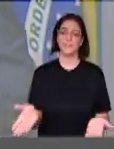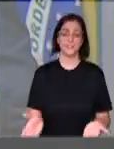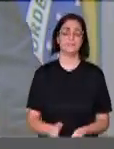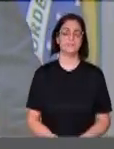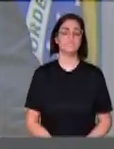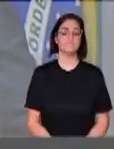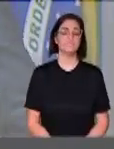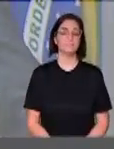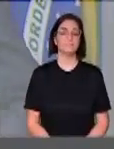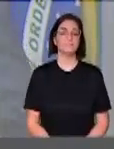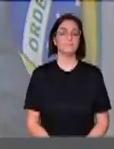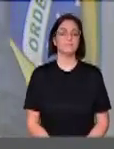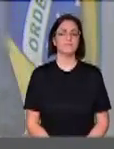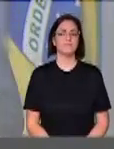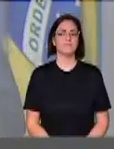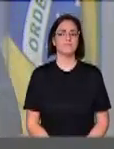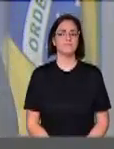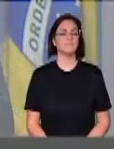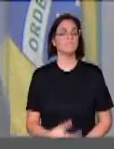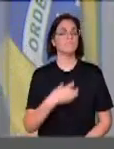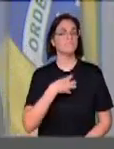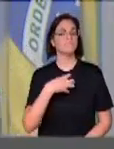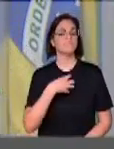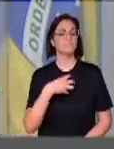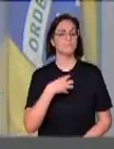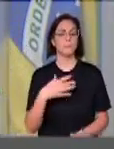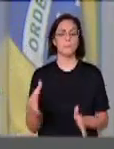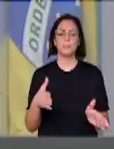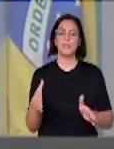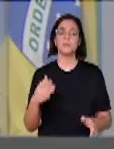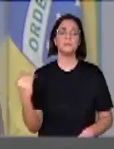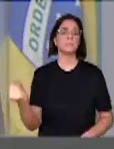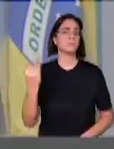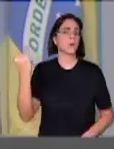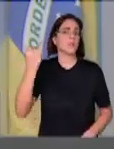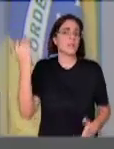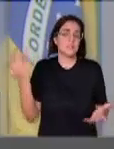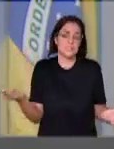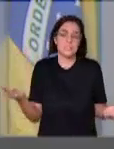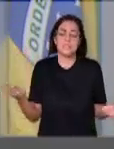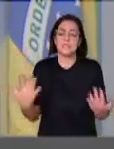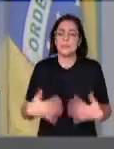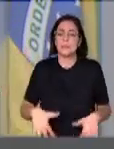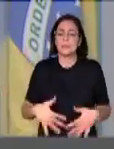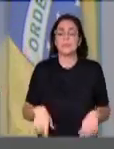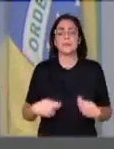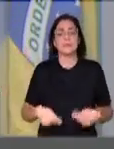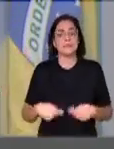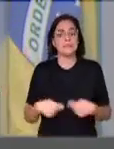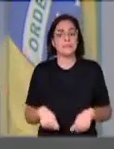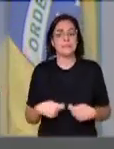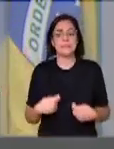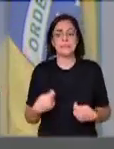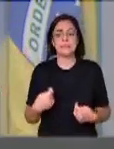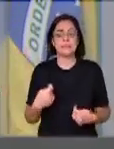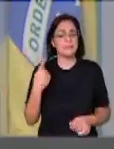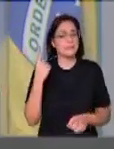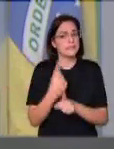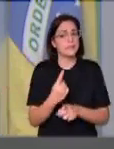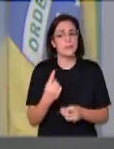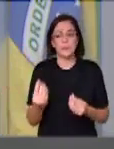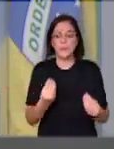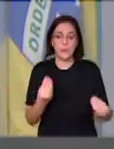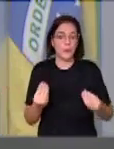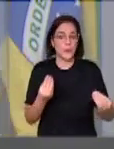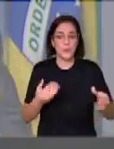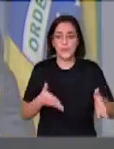momento que eu diria único, para que nós possamos encontrar um destino, aprendendo